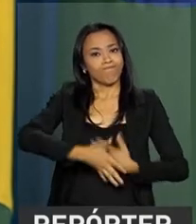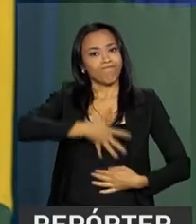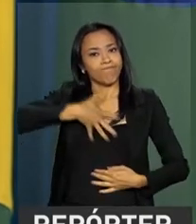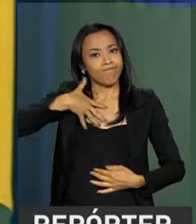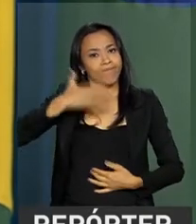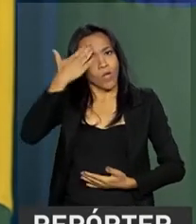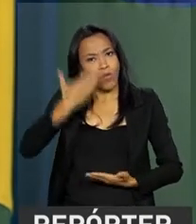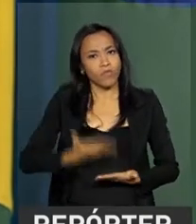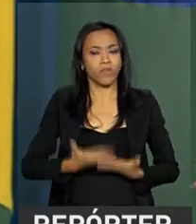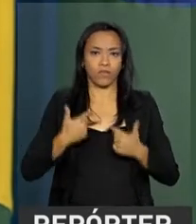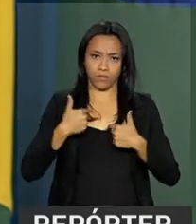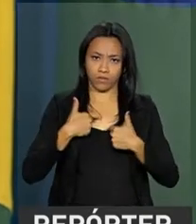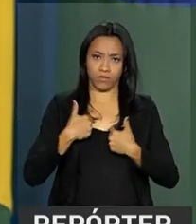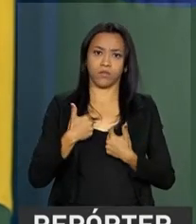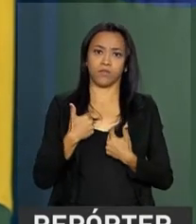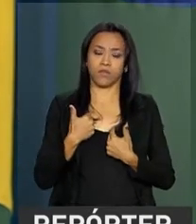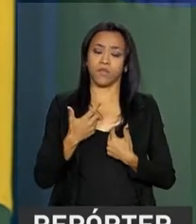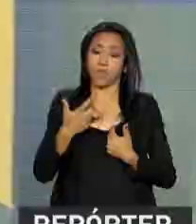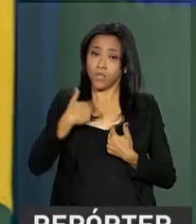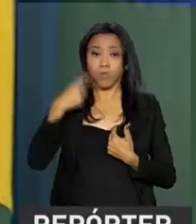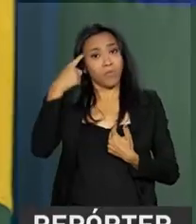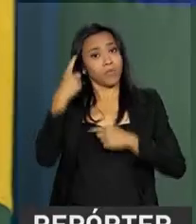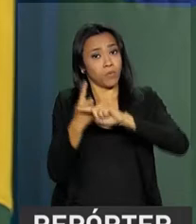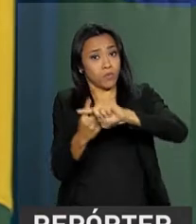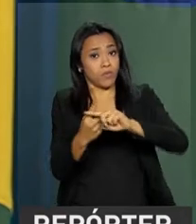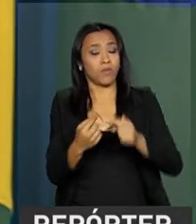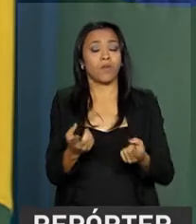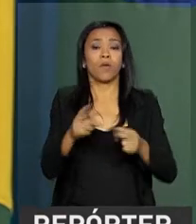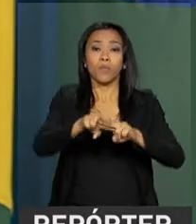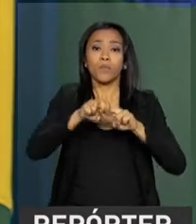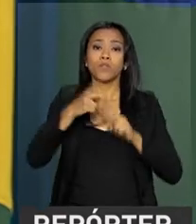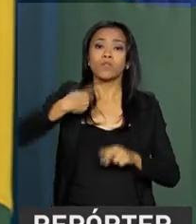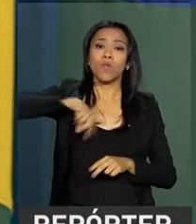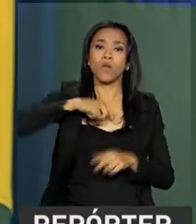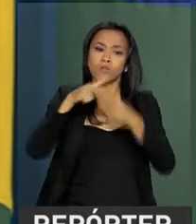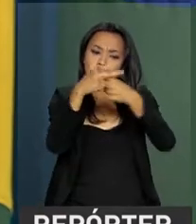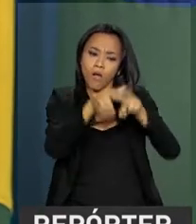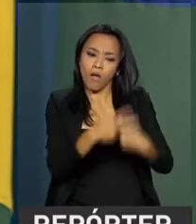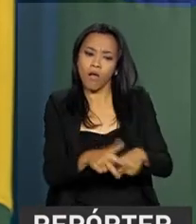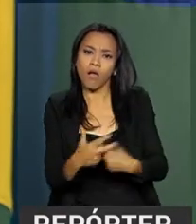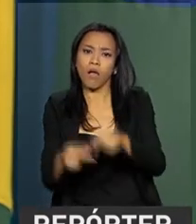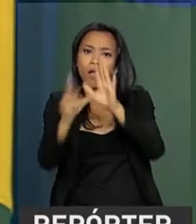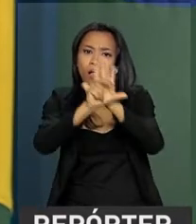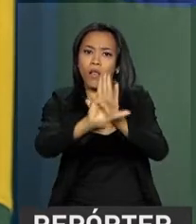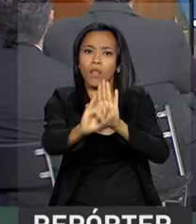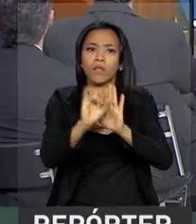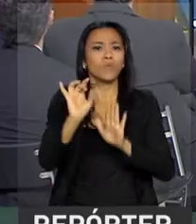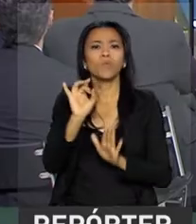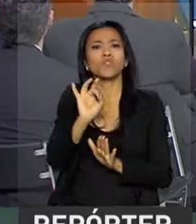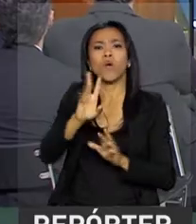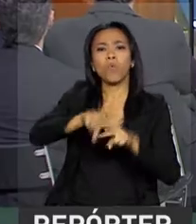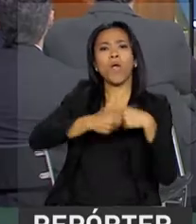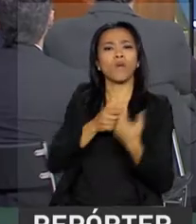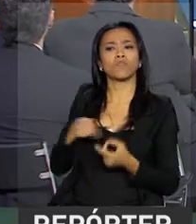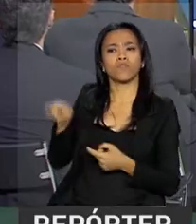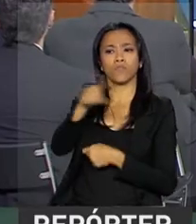é também o meu time estamos portanto modernizando porque não é